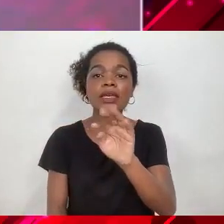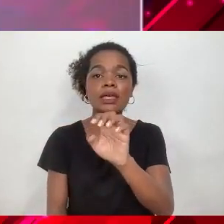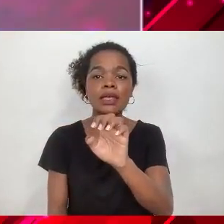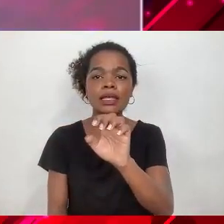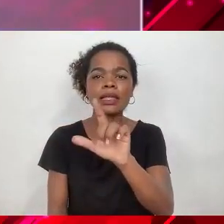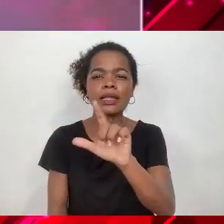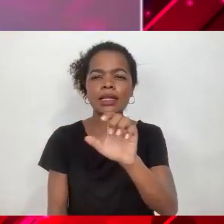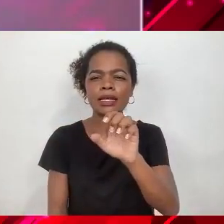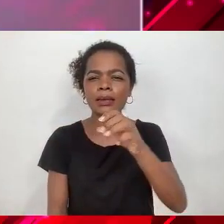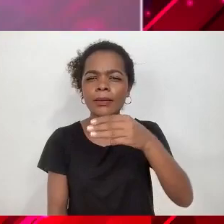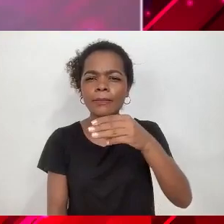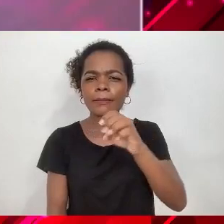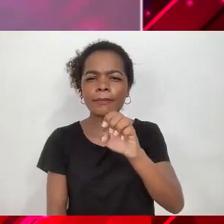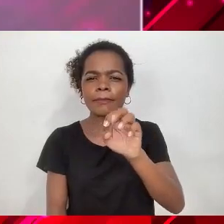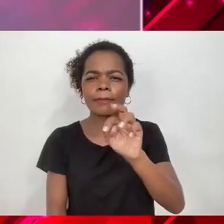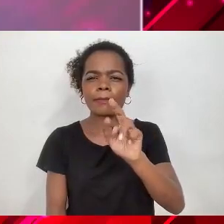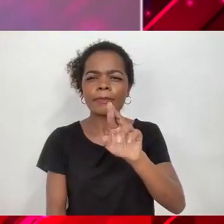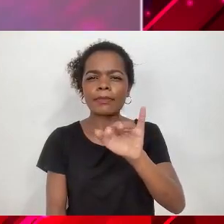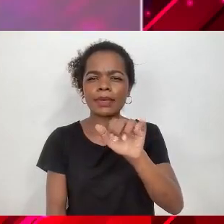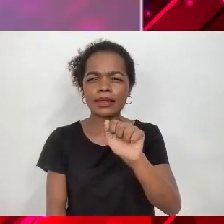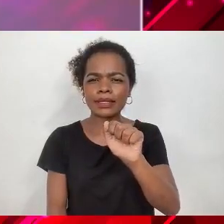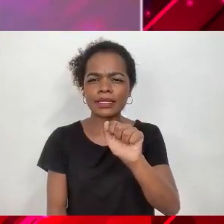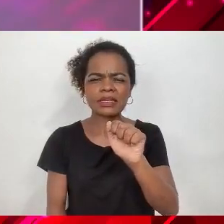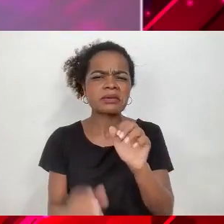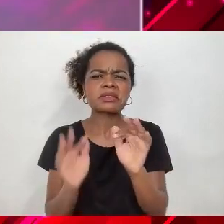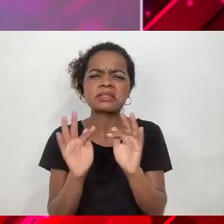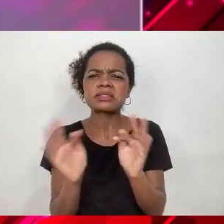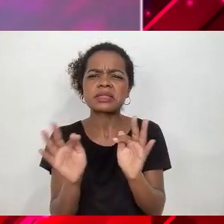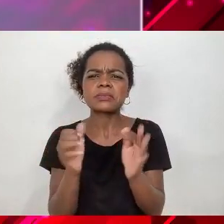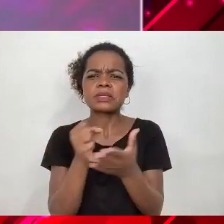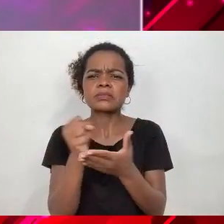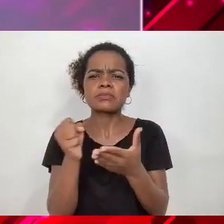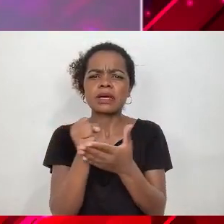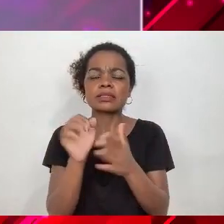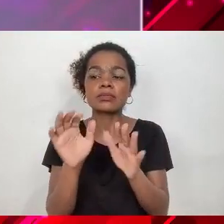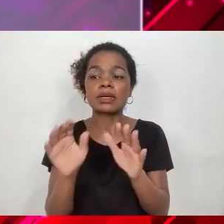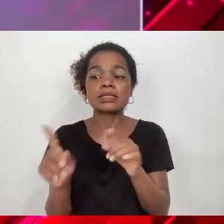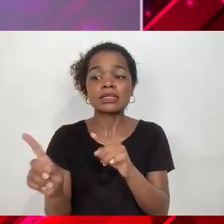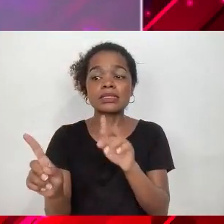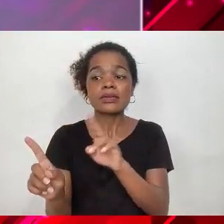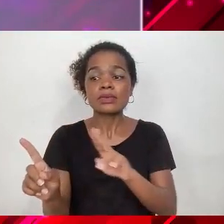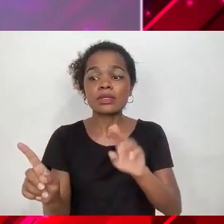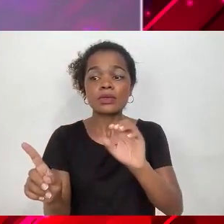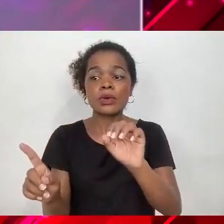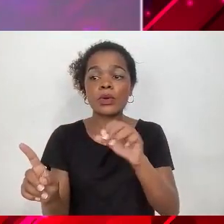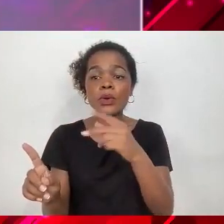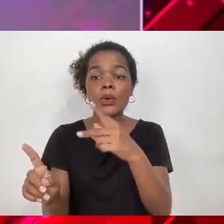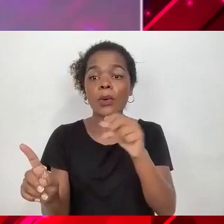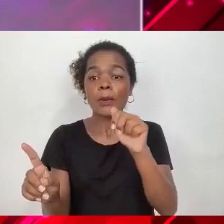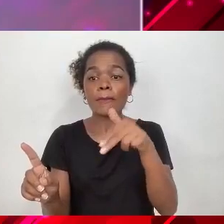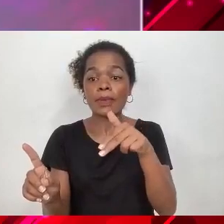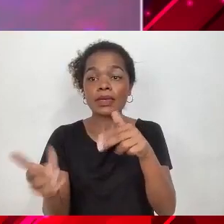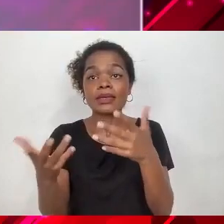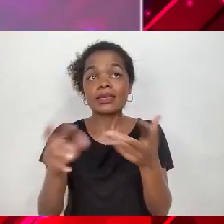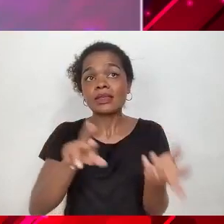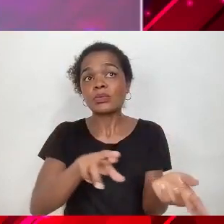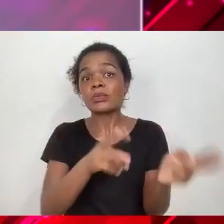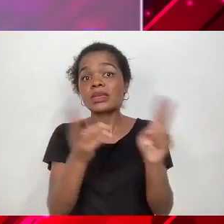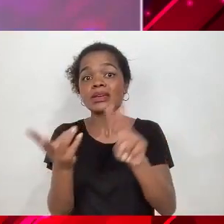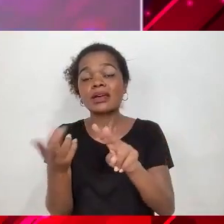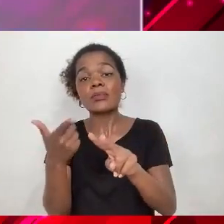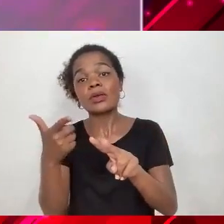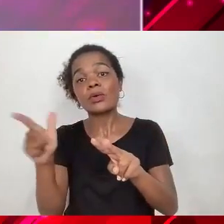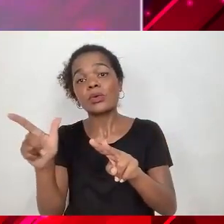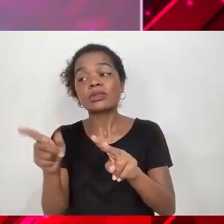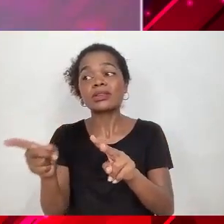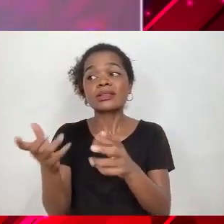tinham telemetria, uma telemetria bem básica, mas eles estavam usando OpenCensus e eles queriam migrar para OpenTelemetry. E eles queriam